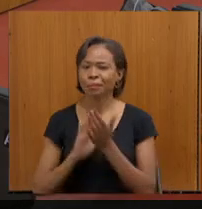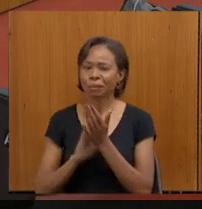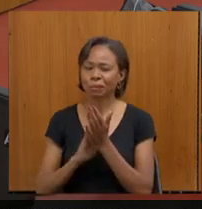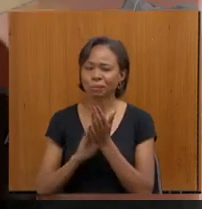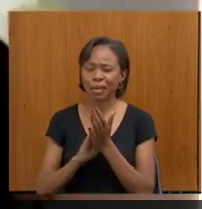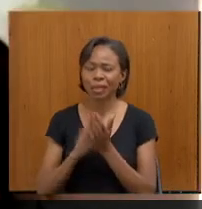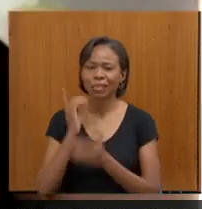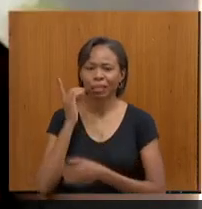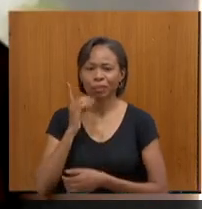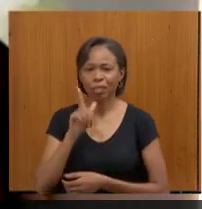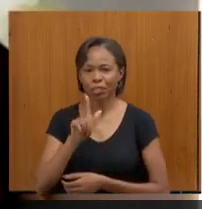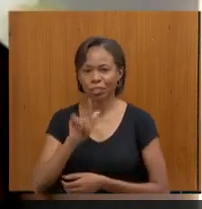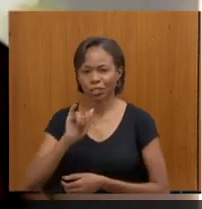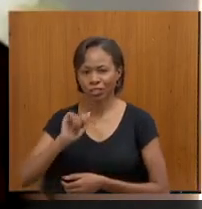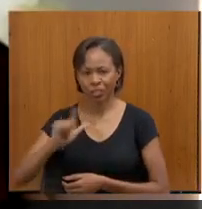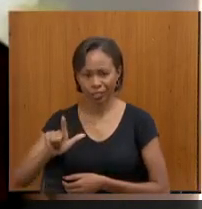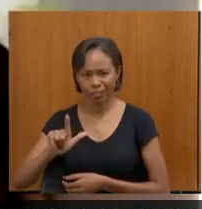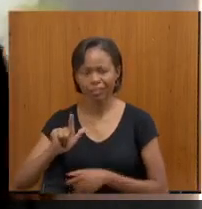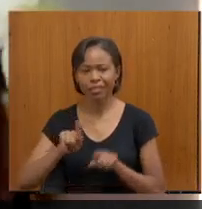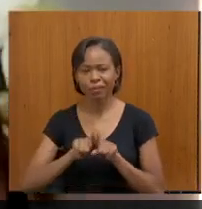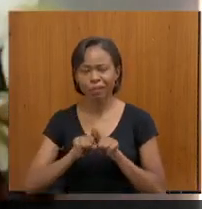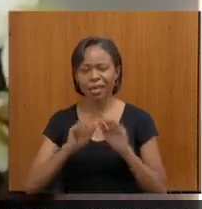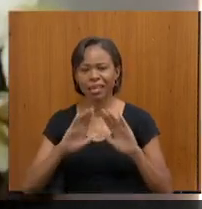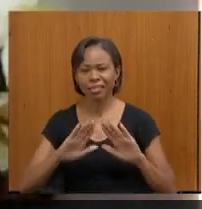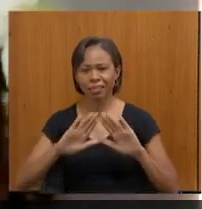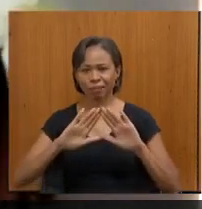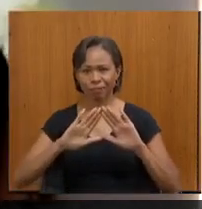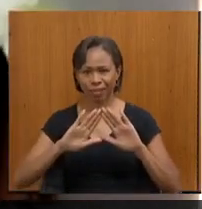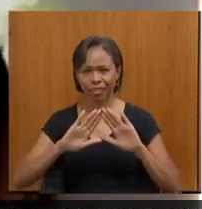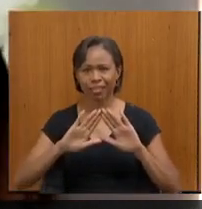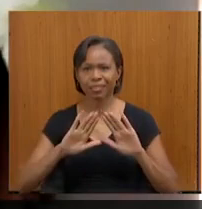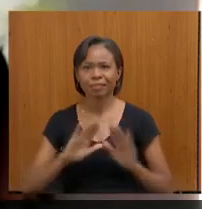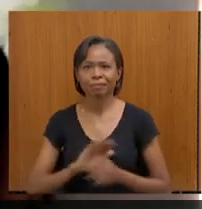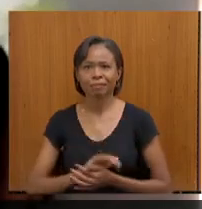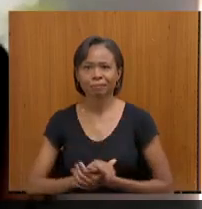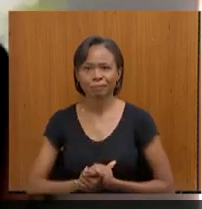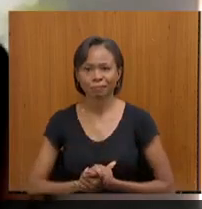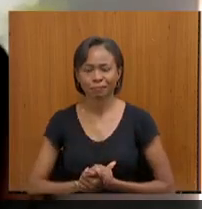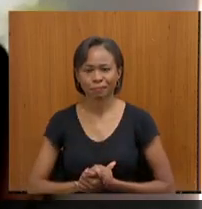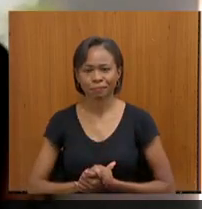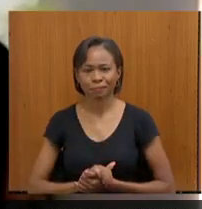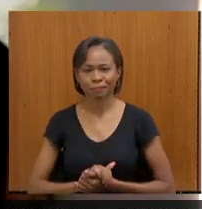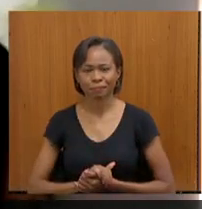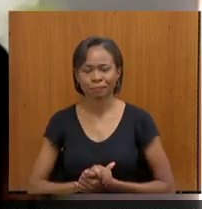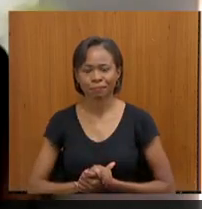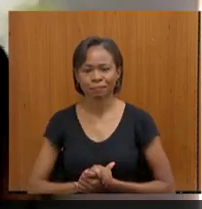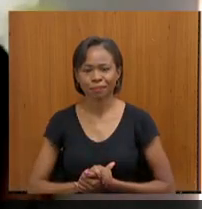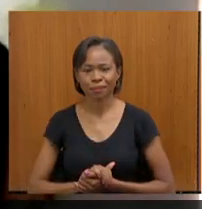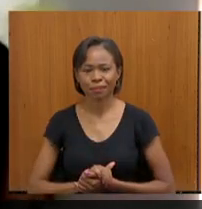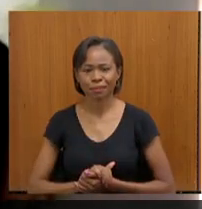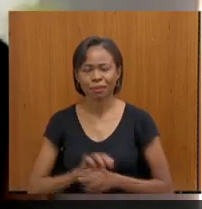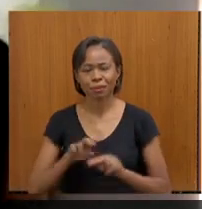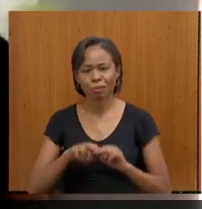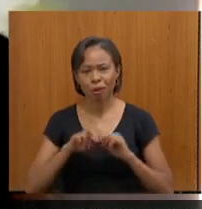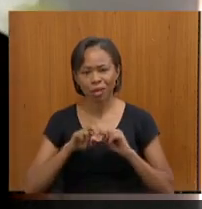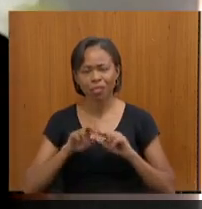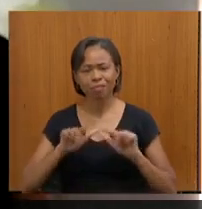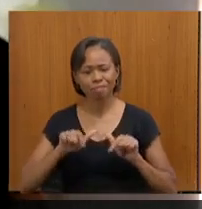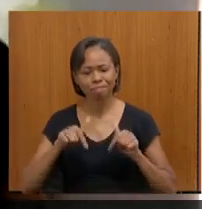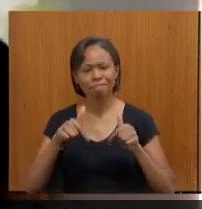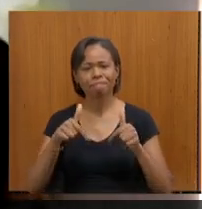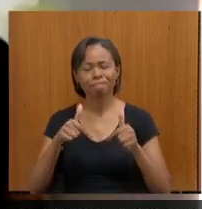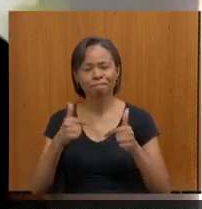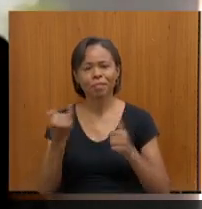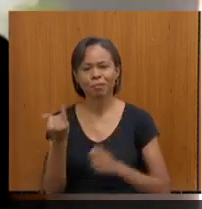Gil Pereira EA Assembleia Legislativa do Estado de Minas Gerais por essa importante iniciativa